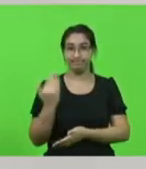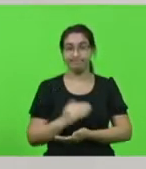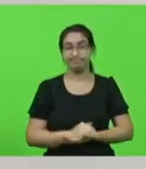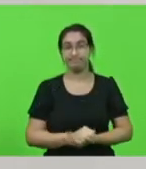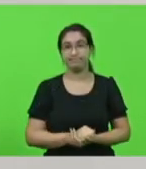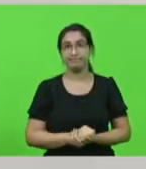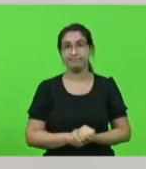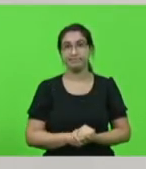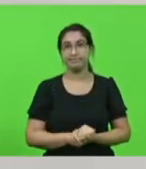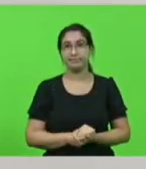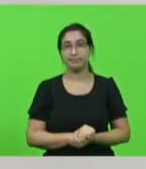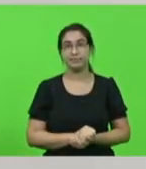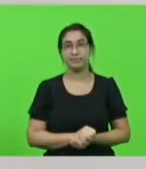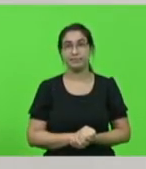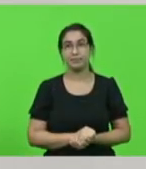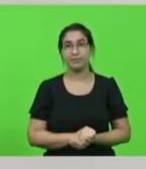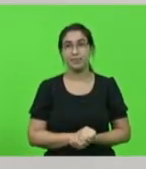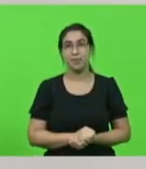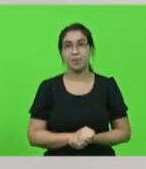Pode passar a próxima imagem.